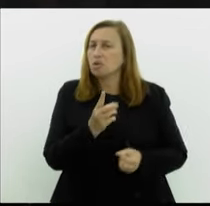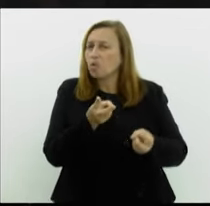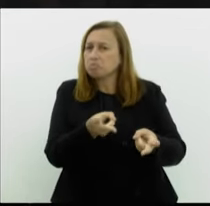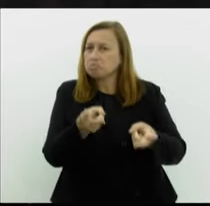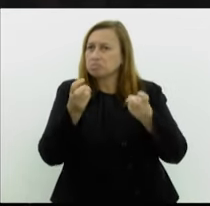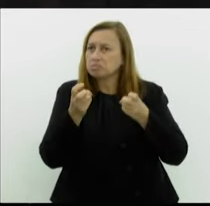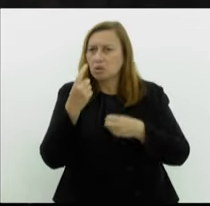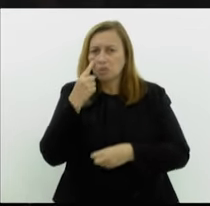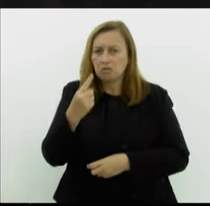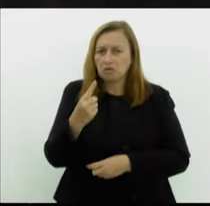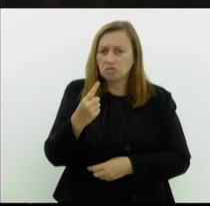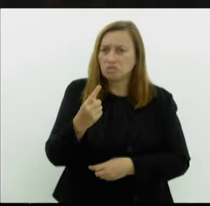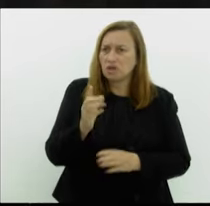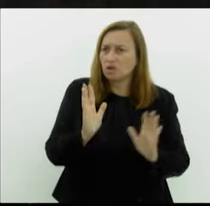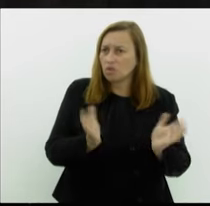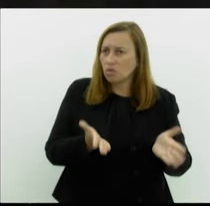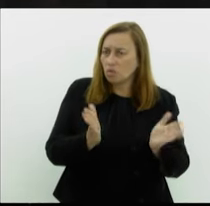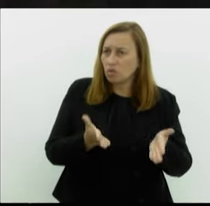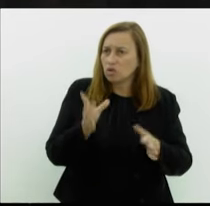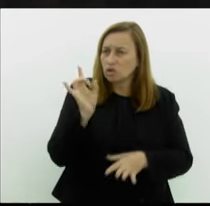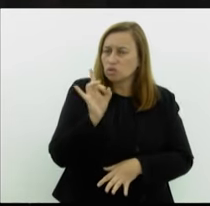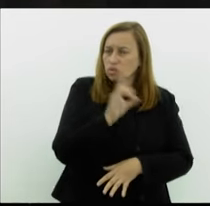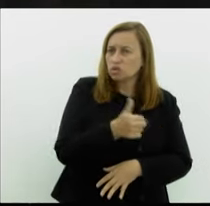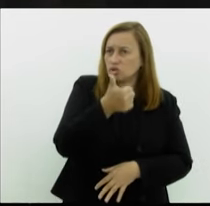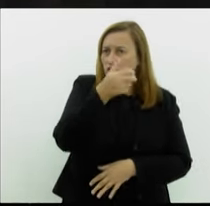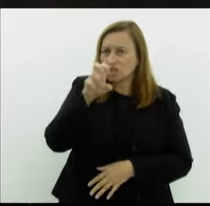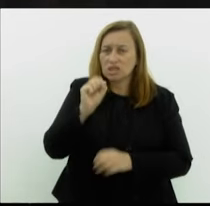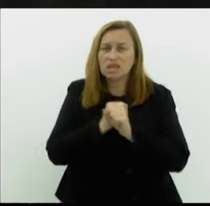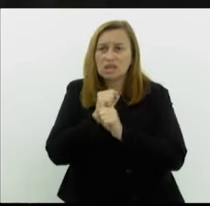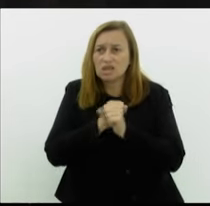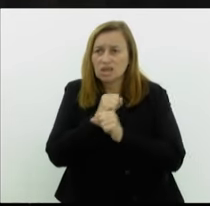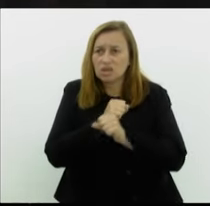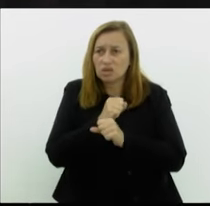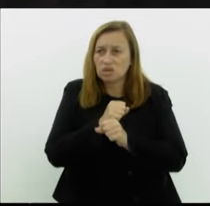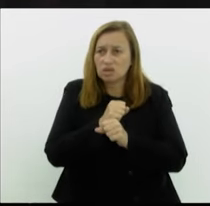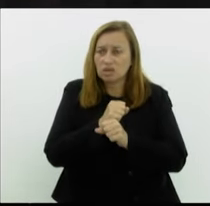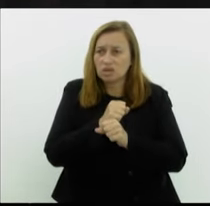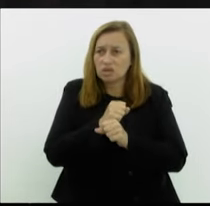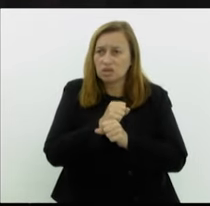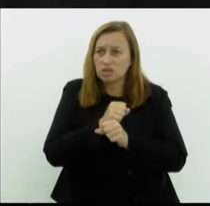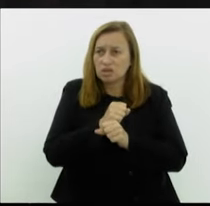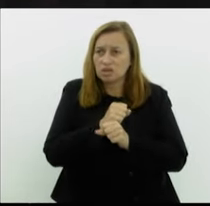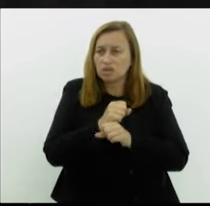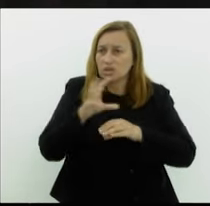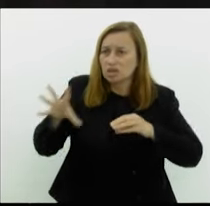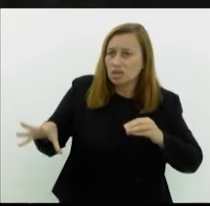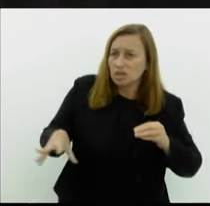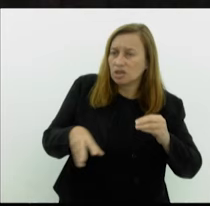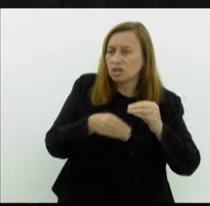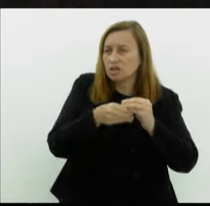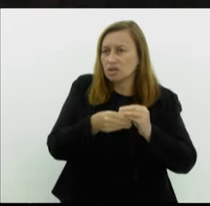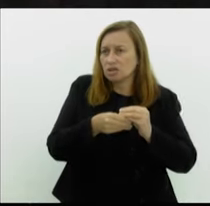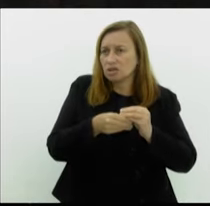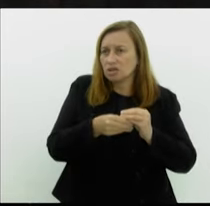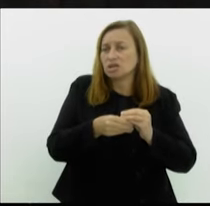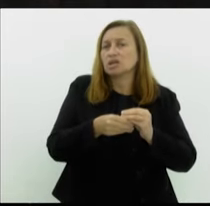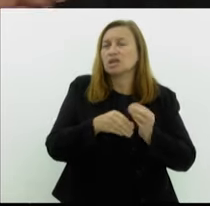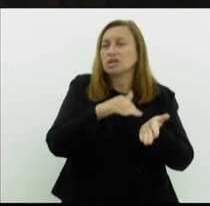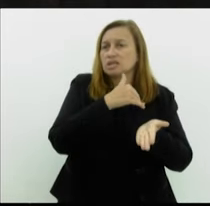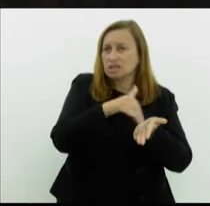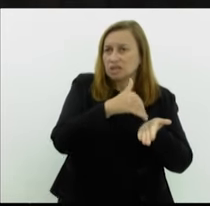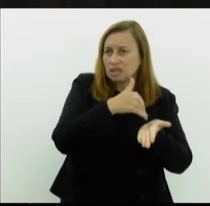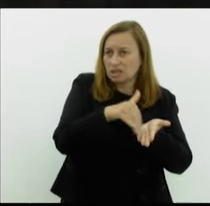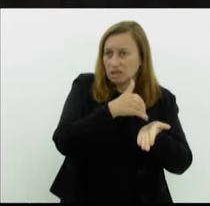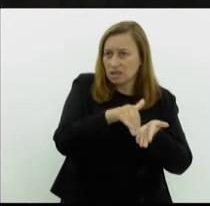que nós vimos observando, pelo menos nos últimos 15 anos, que é uma migração de profissionais de carreira da Secretaria Estadual de Educação